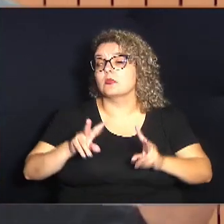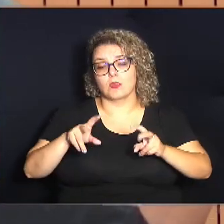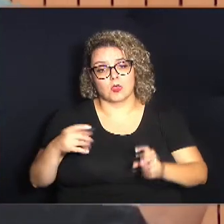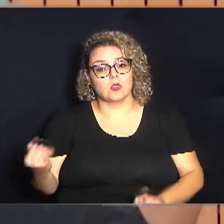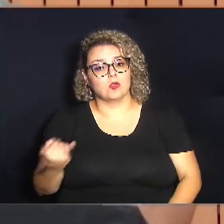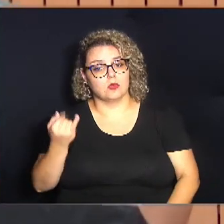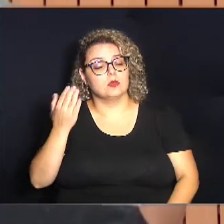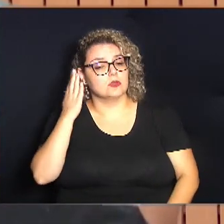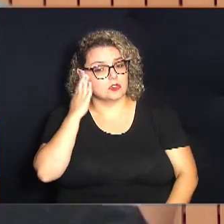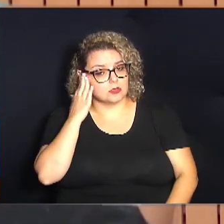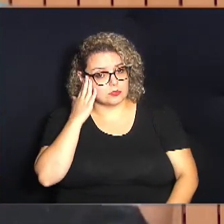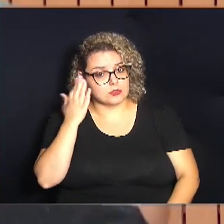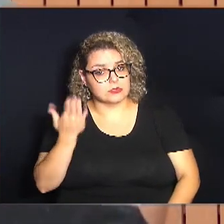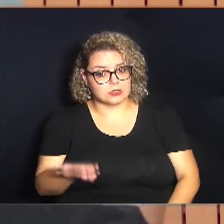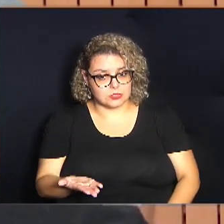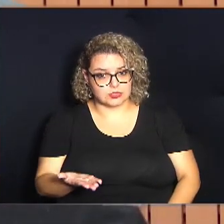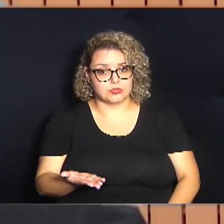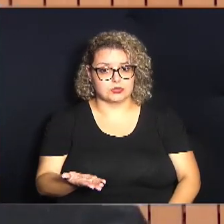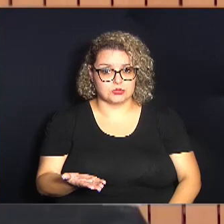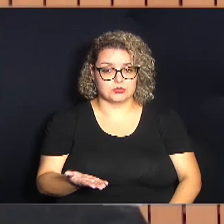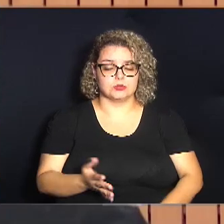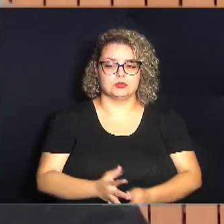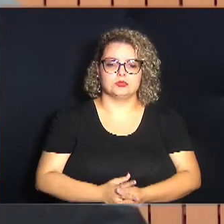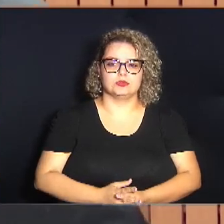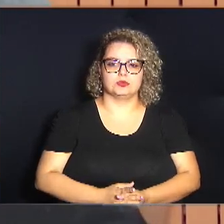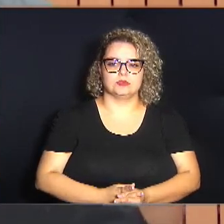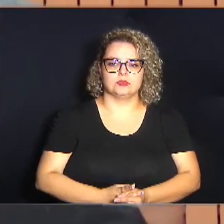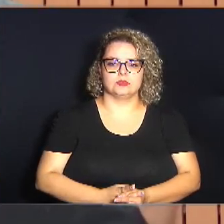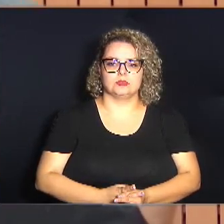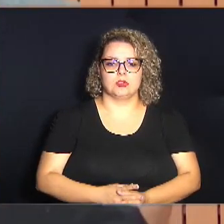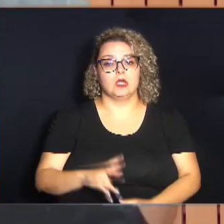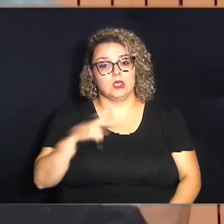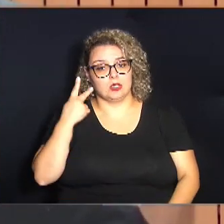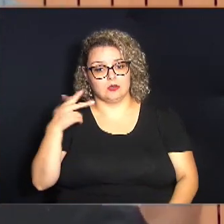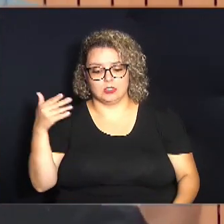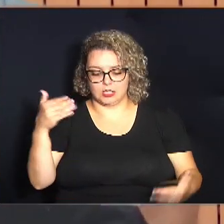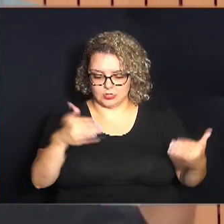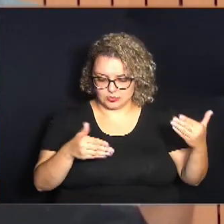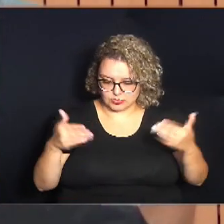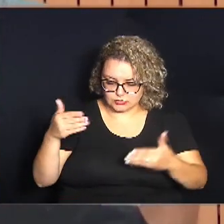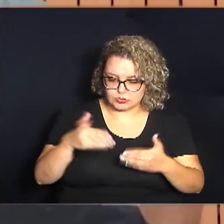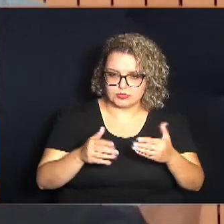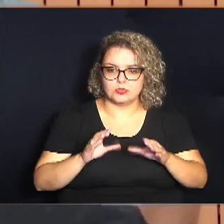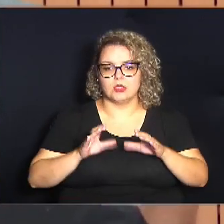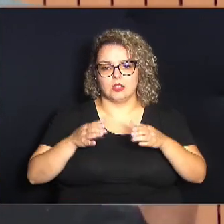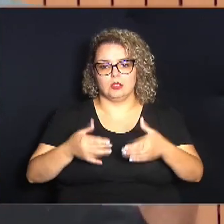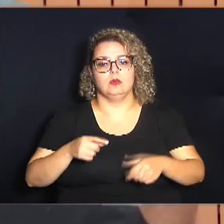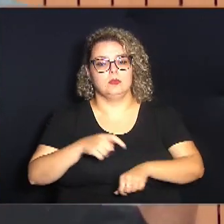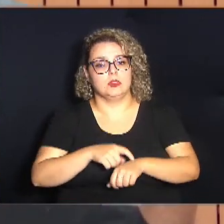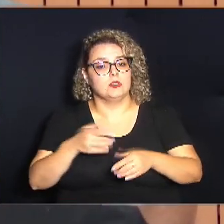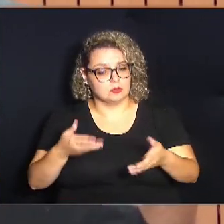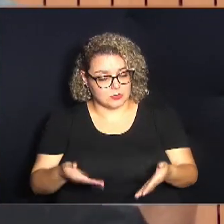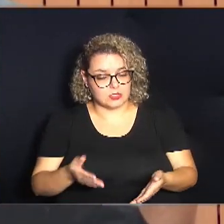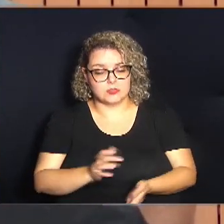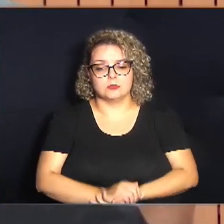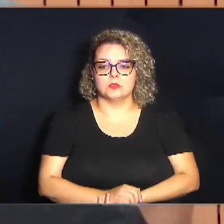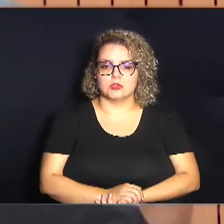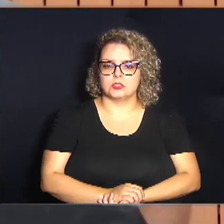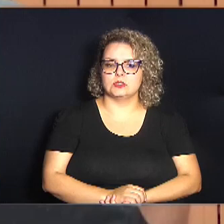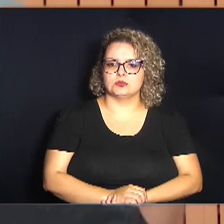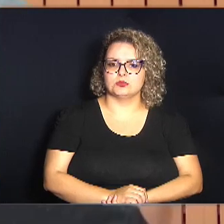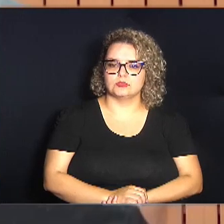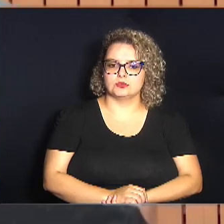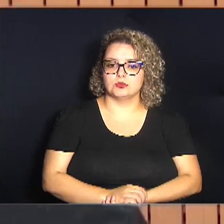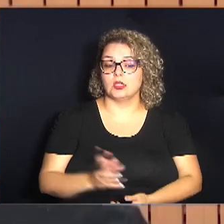um entendimento, pelo menos entre os vereadores que participam da comissão nesse momento, de que